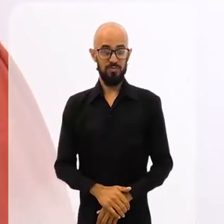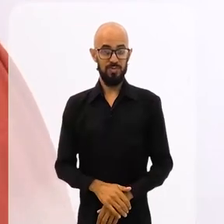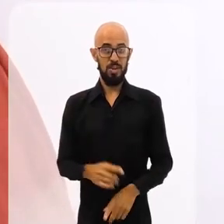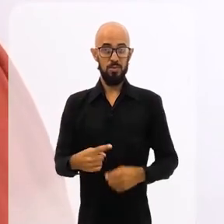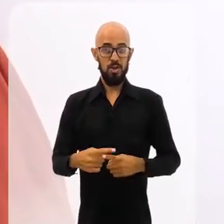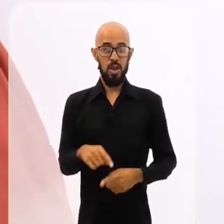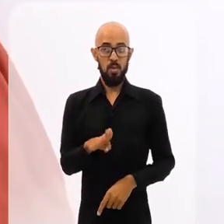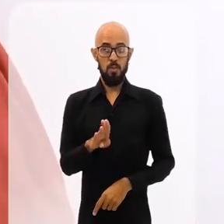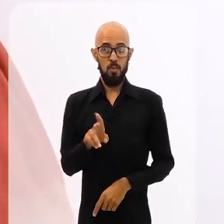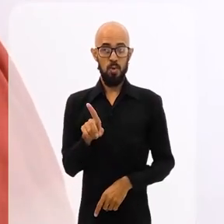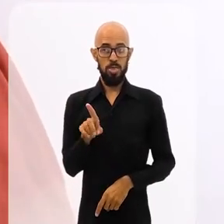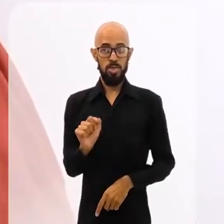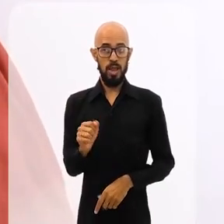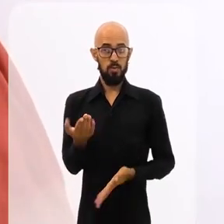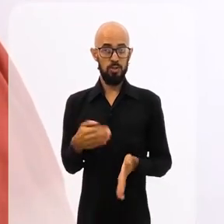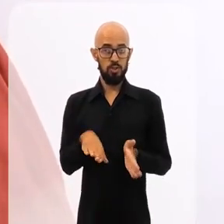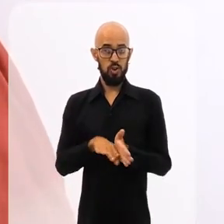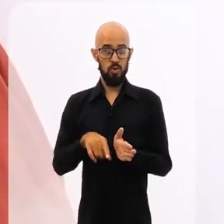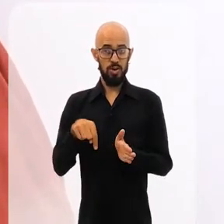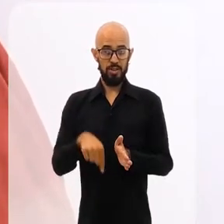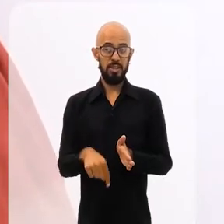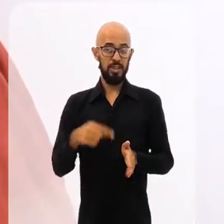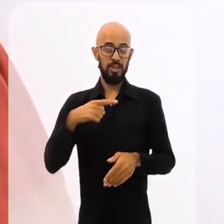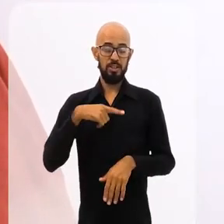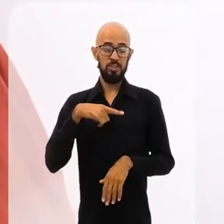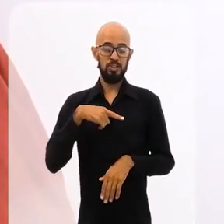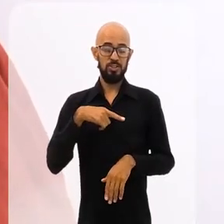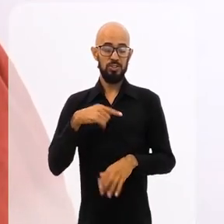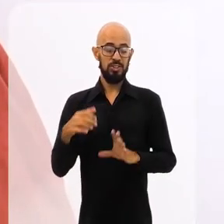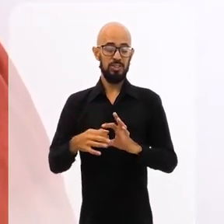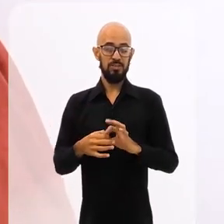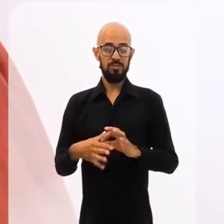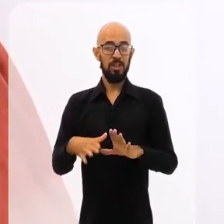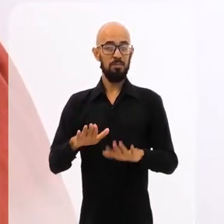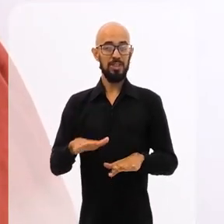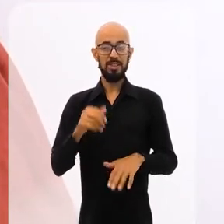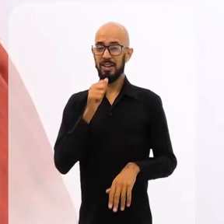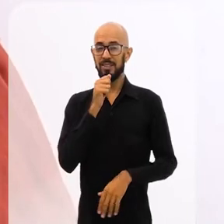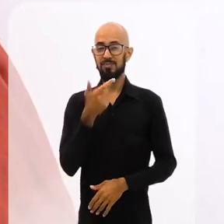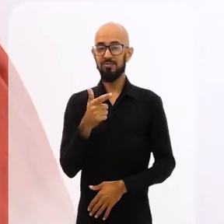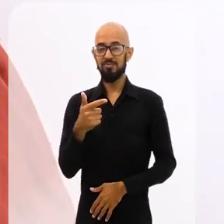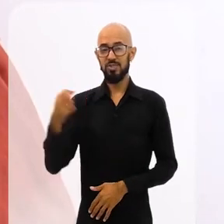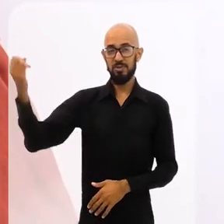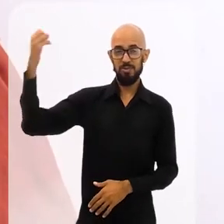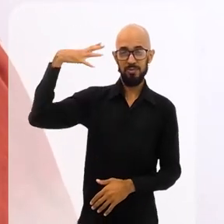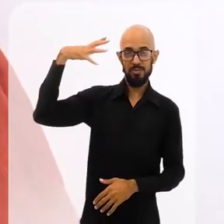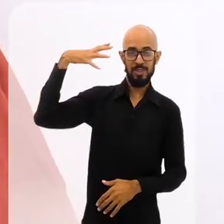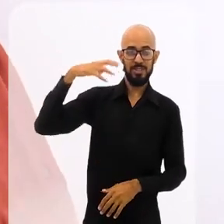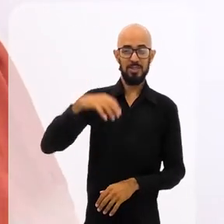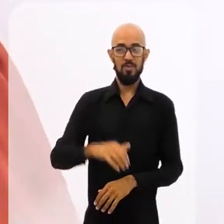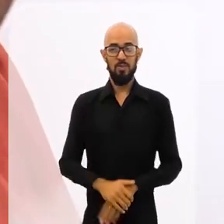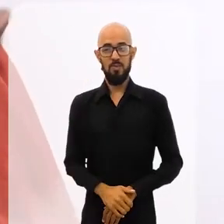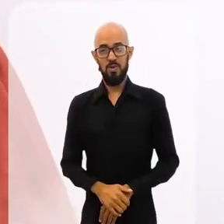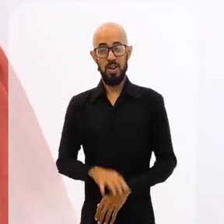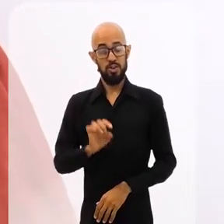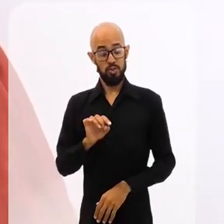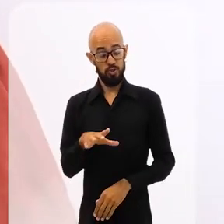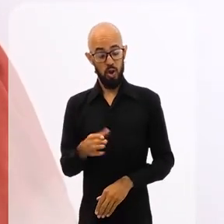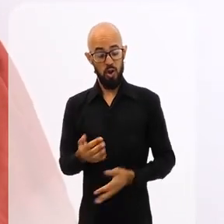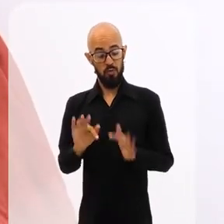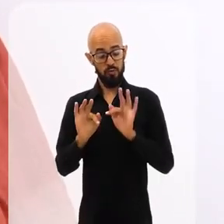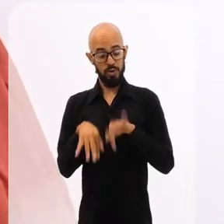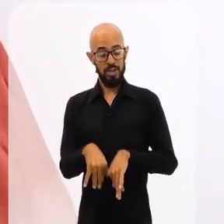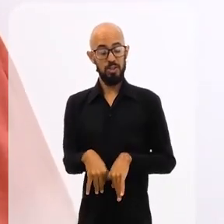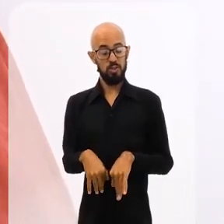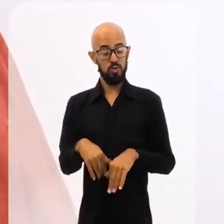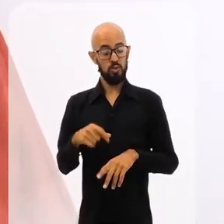evolução. Porque o Buda, quando chegou aqui, ele já veio com essa predisposição, mas ele ainda não era um ser iluminado. Ele só fechou um círculo,